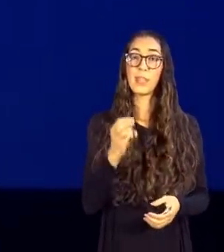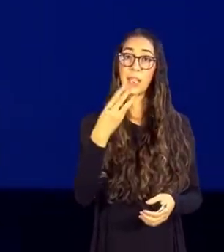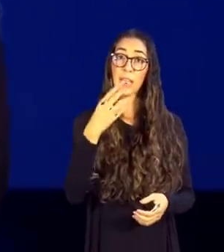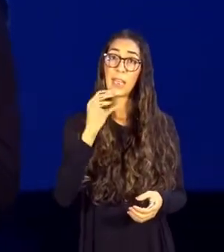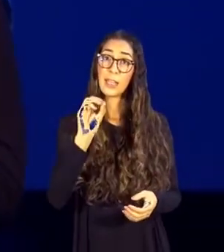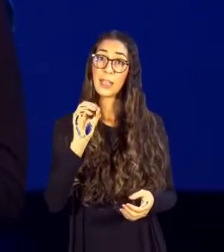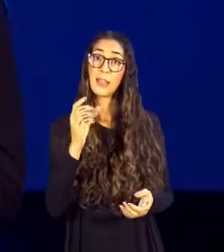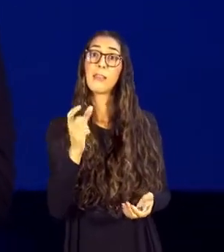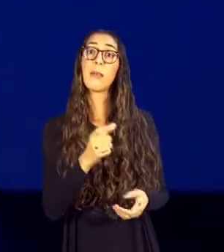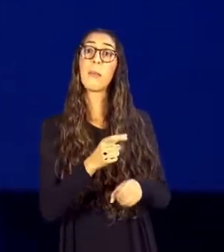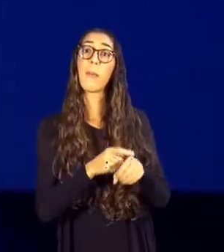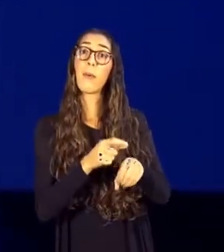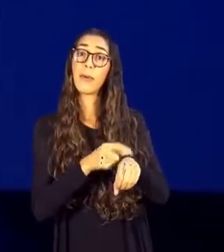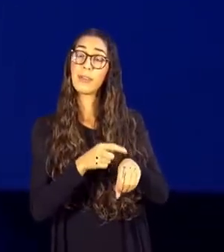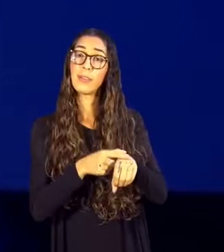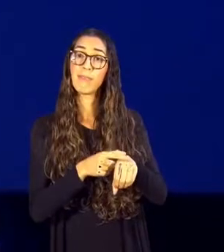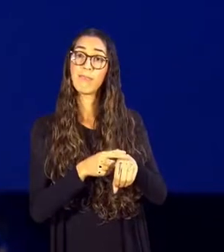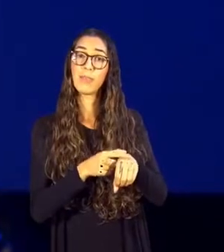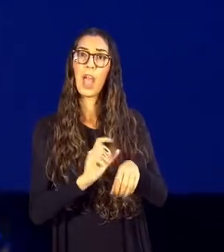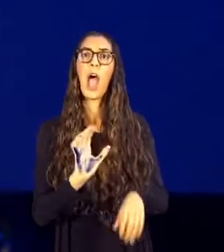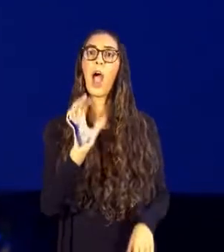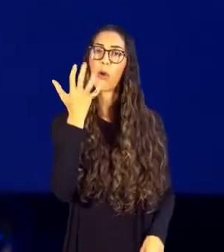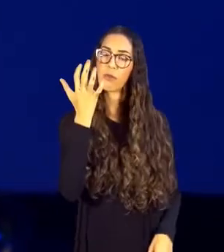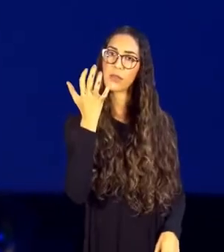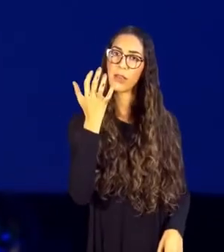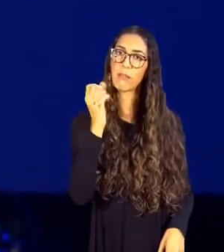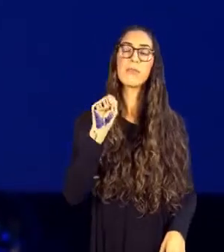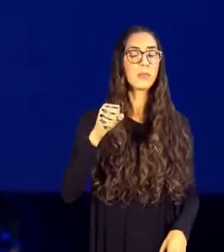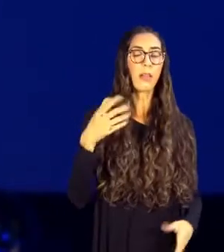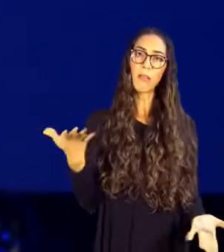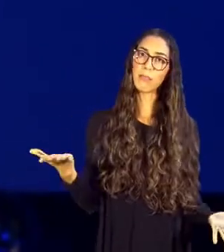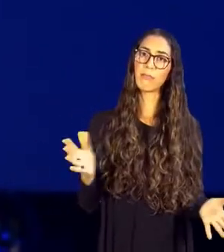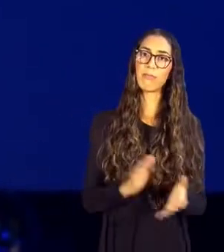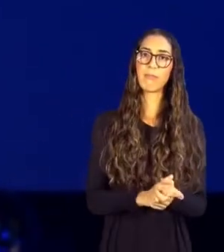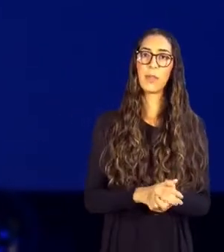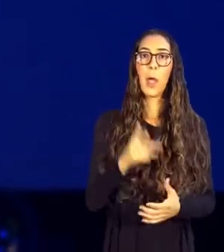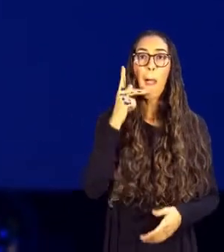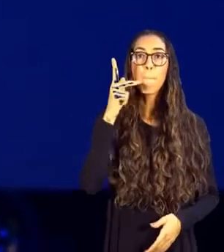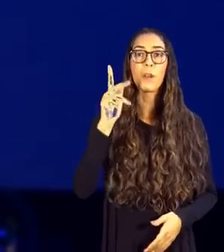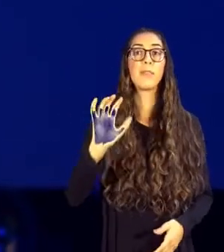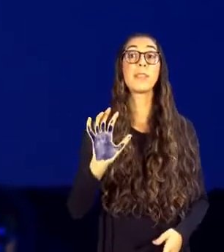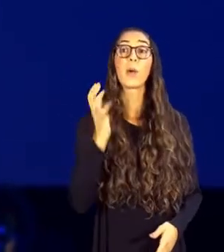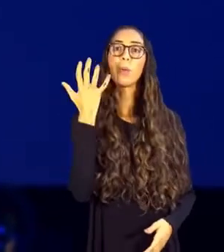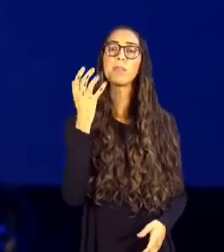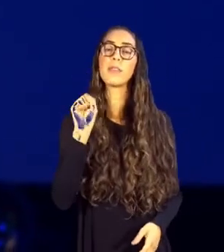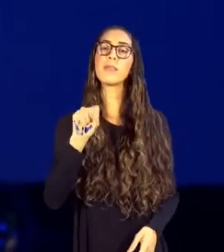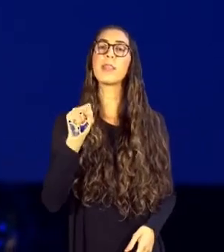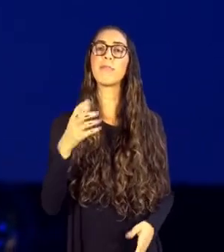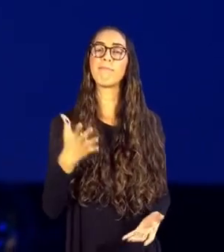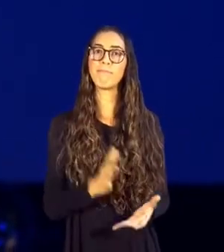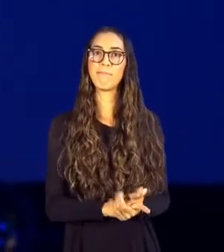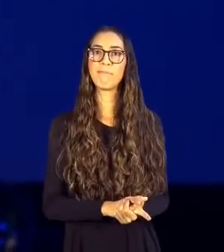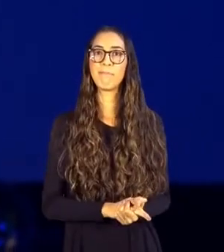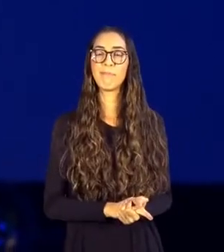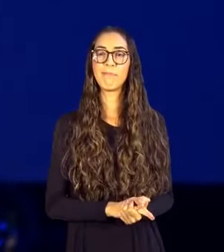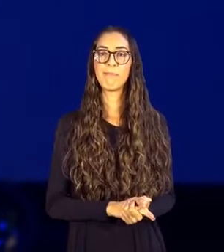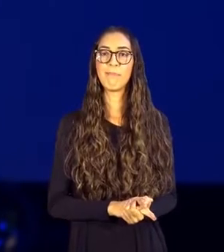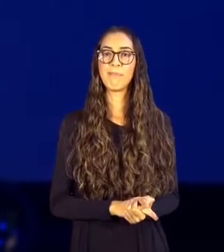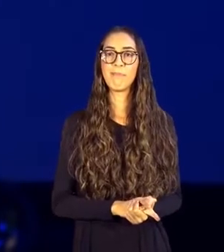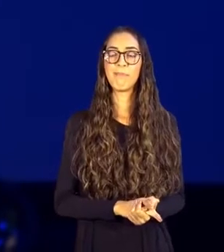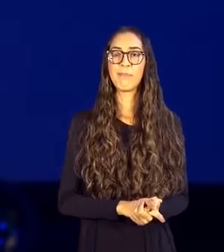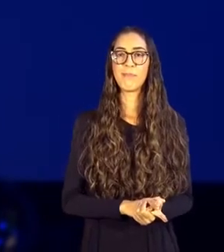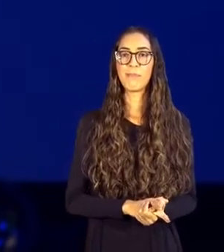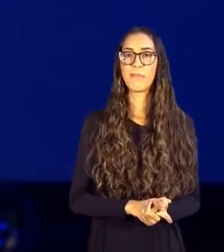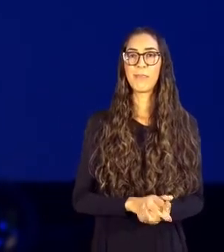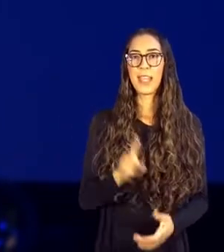Se cumpriu? Sim ou não? Com Judas se cumpriu. E quando que fala isso, pastor? Fala lá em Zacarias